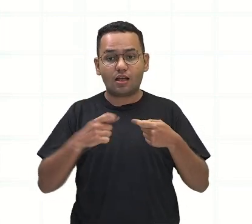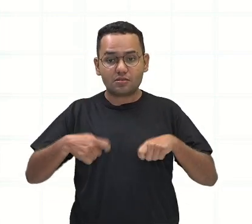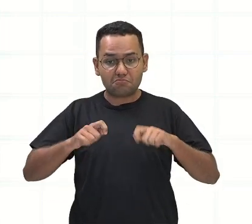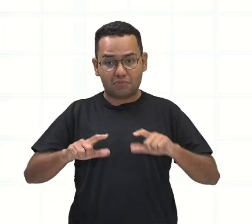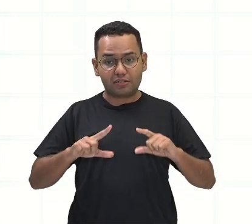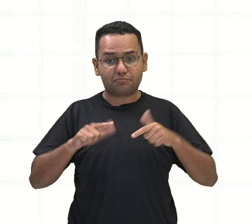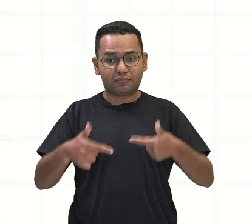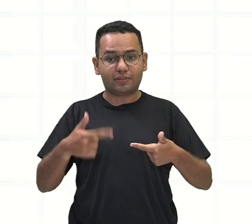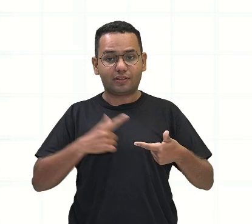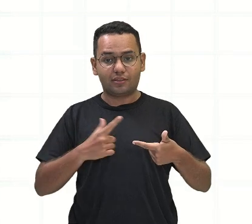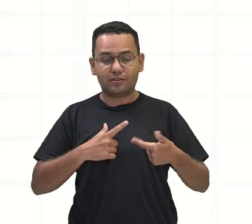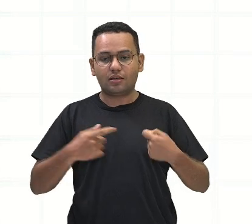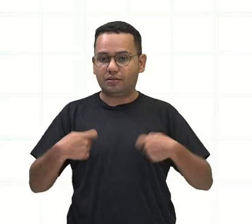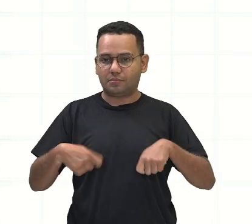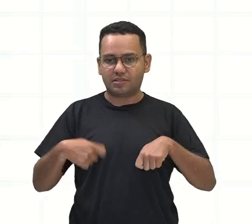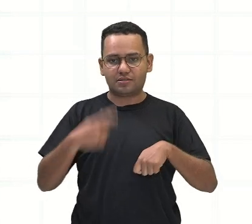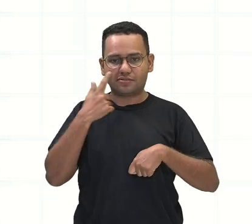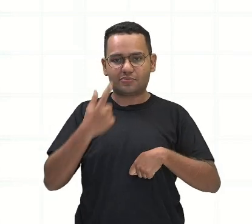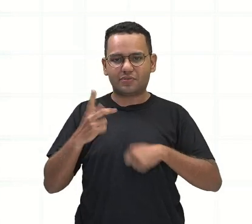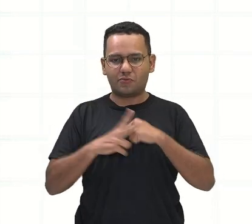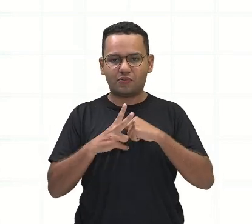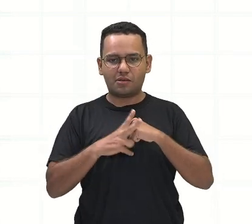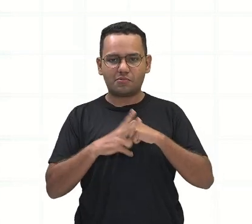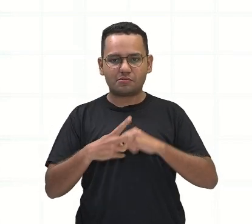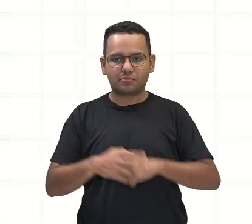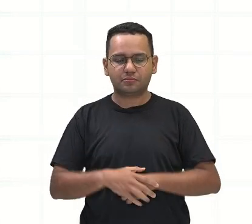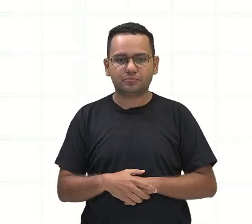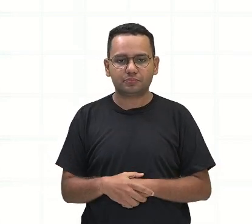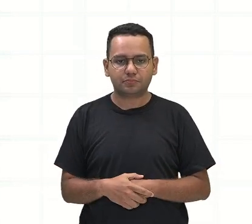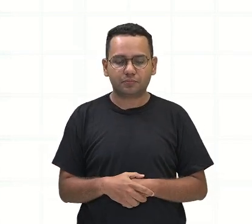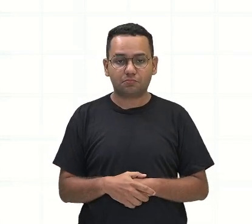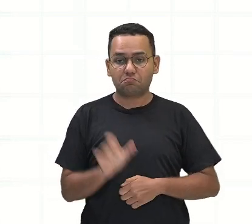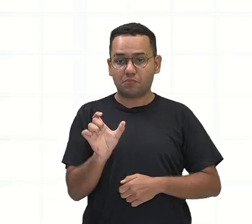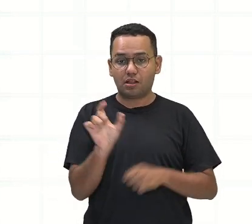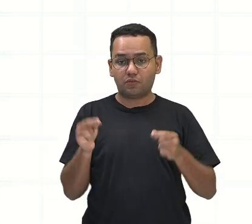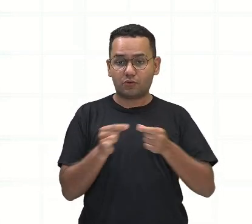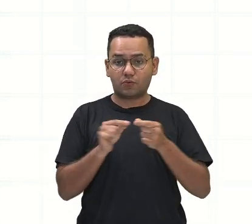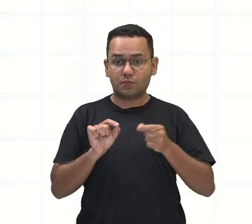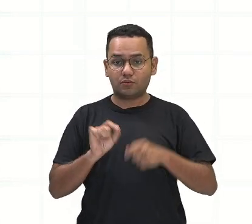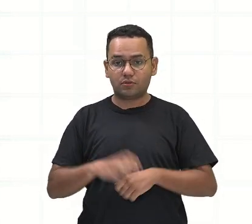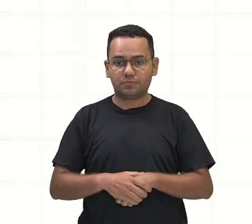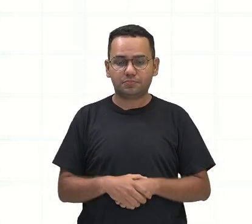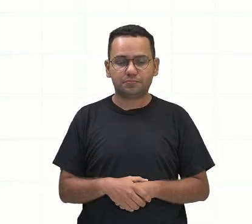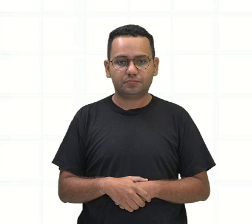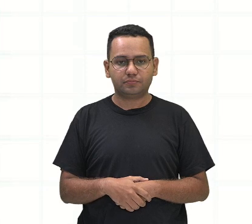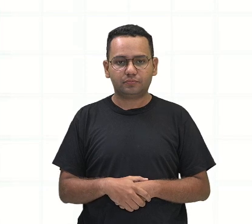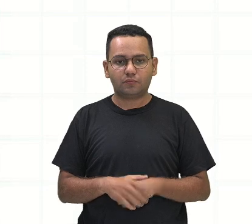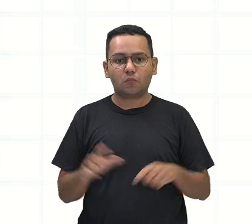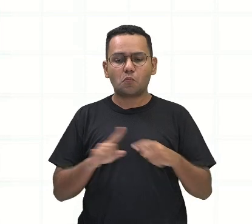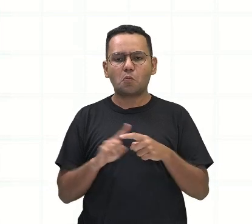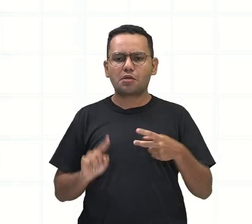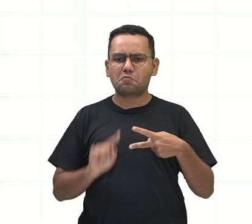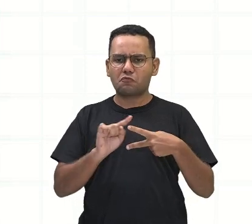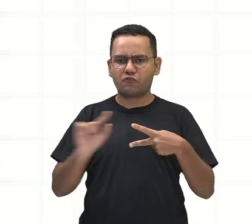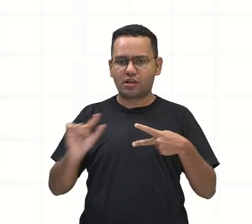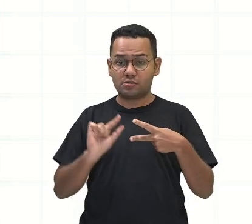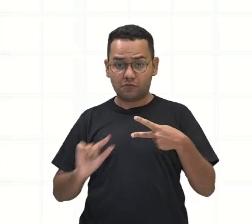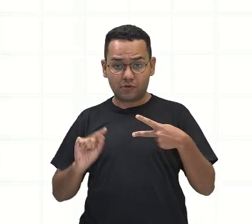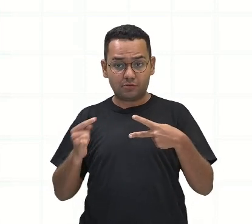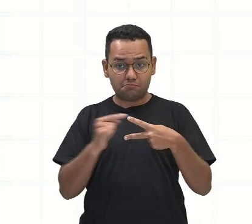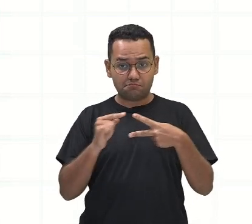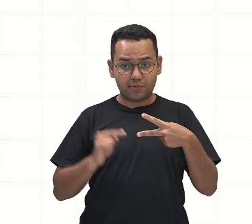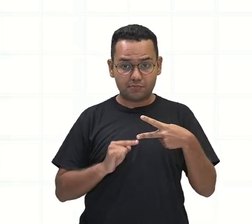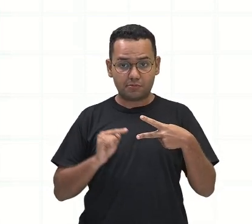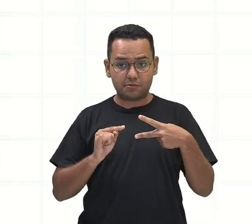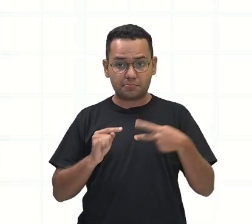preciso, outro verbo, já não é o ordena, é preciso. Tá? Então a gente percebe aí que nas duas orações, nas